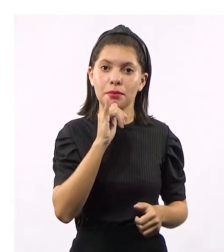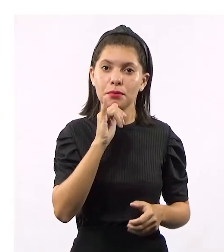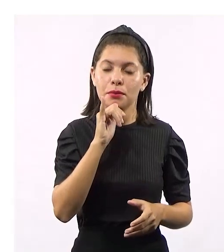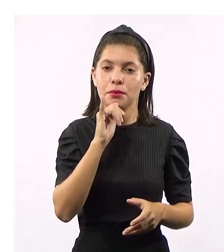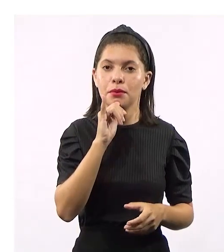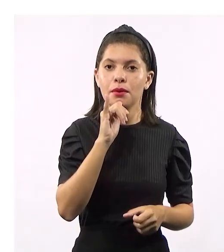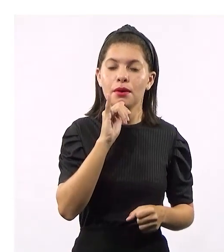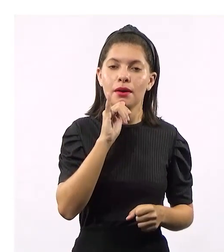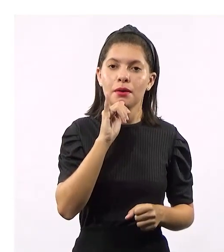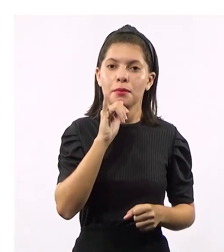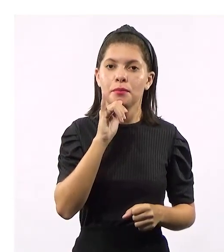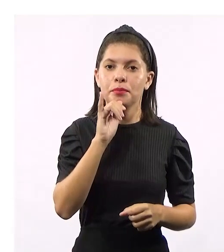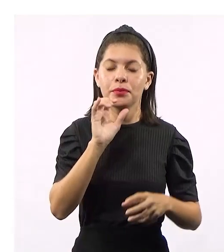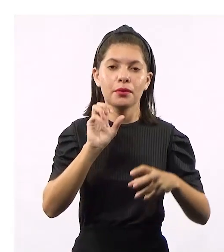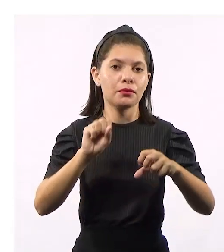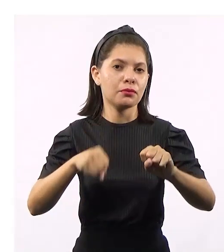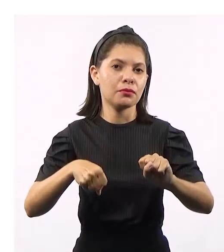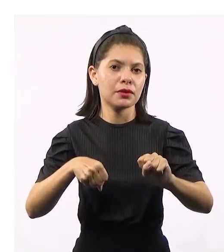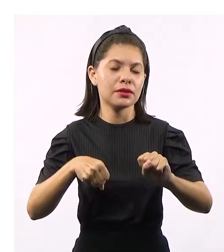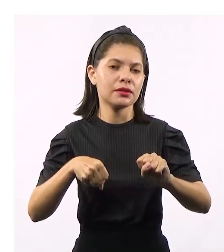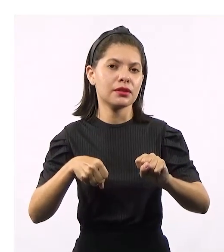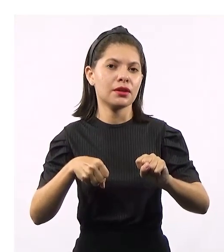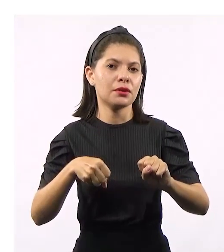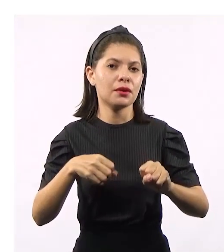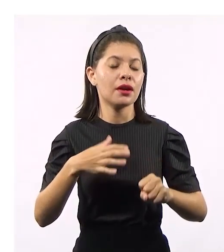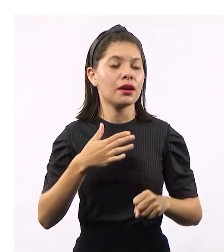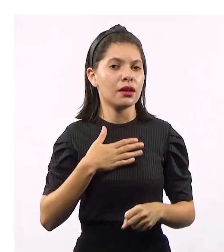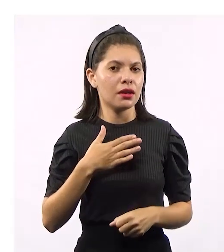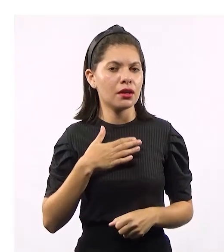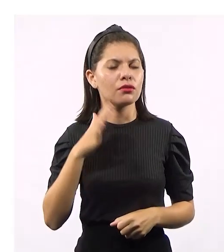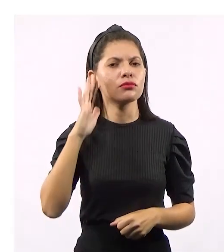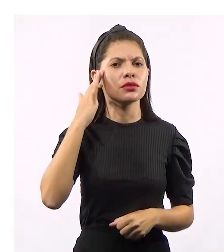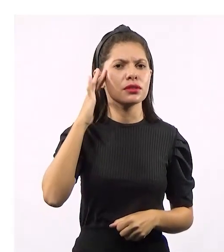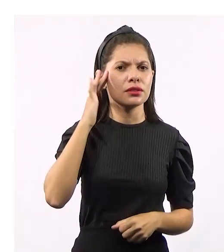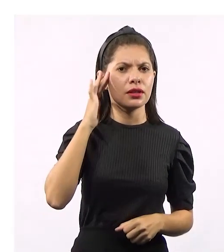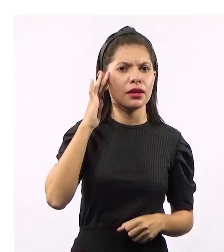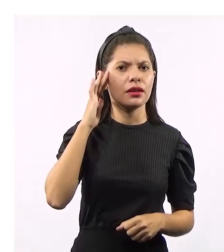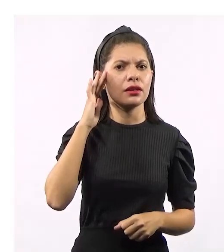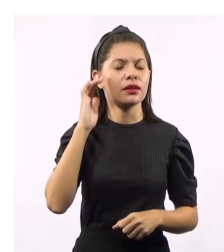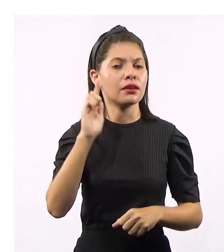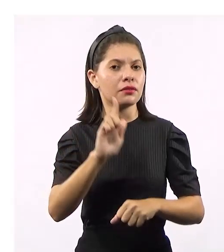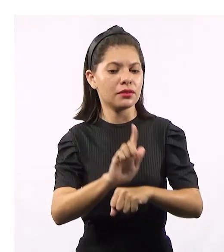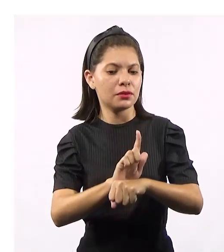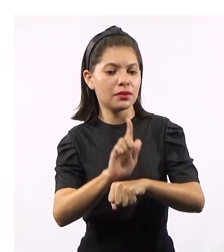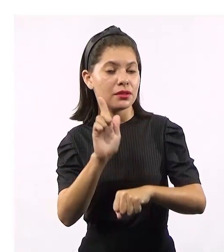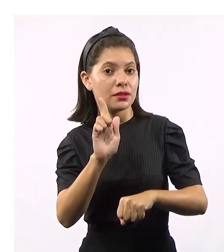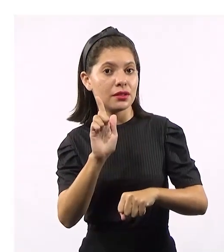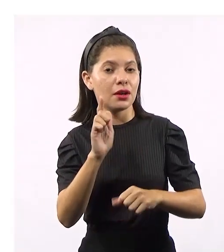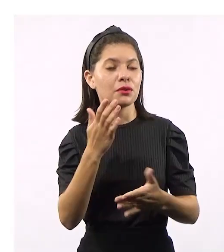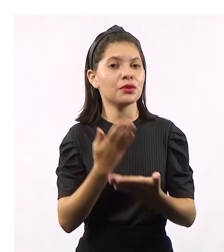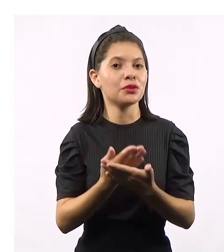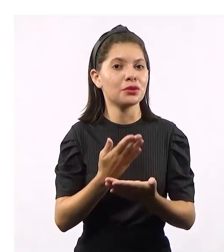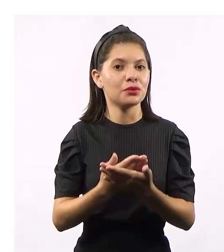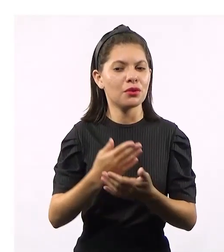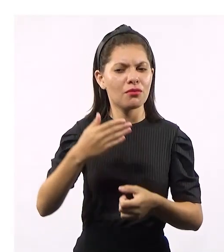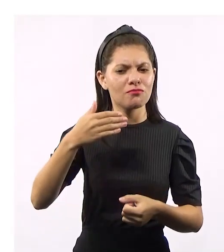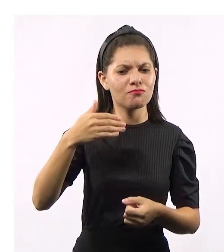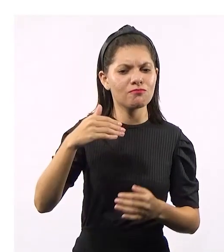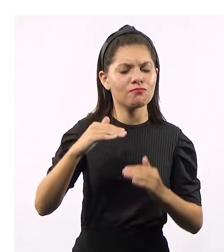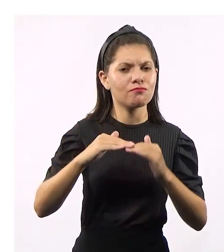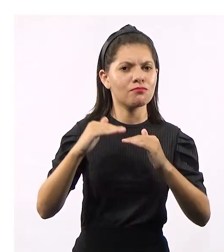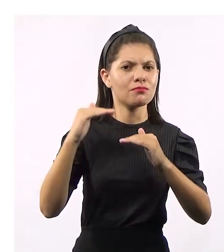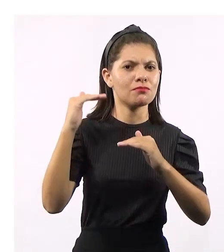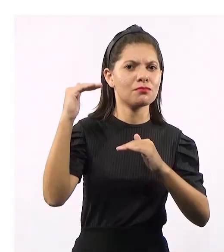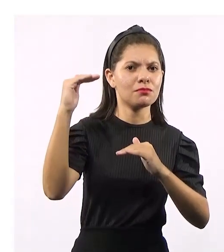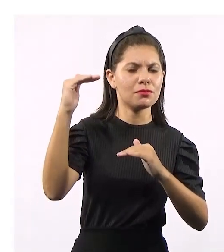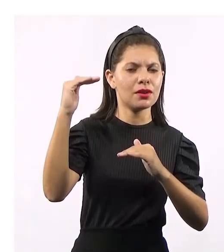o nível de formação ela é escalonada. Eu sei que quem fez graduação estudou mais tempo ou tem um